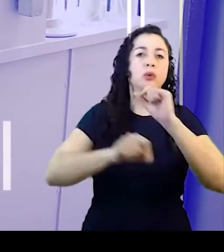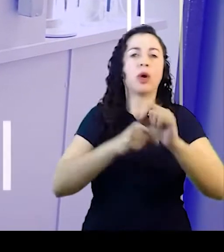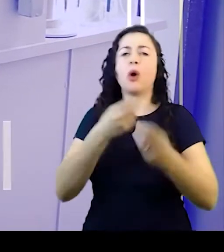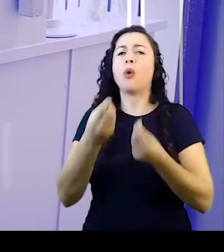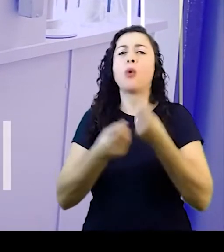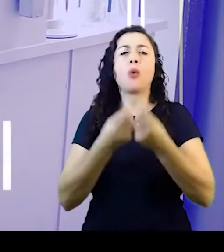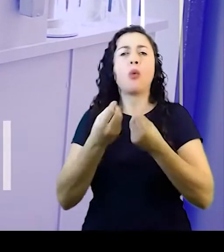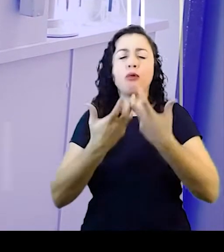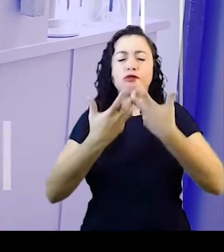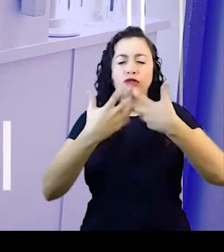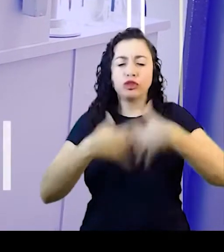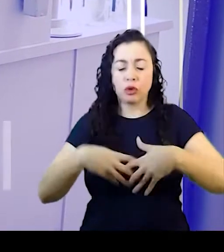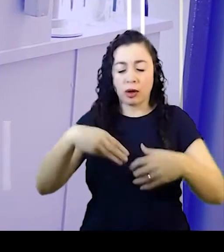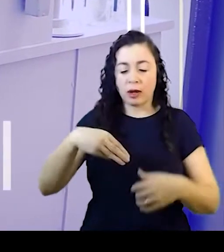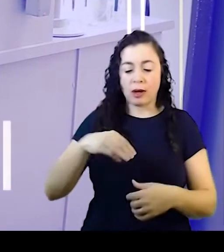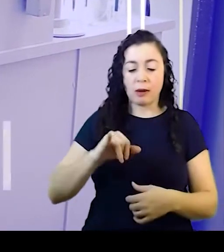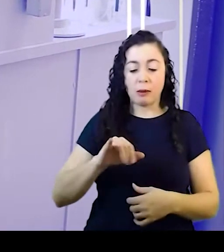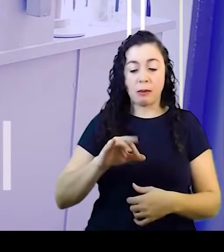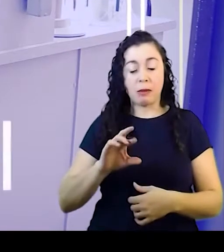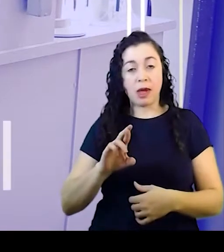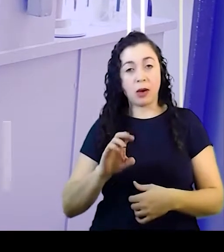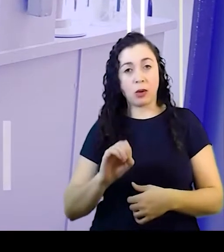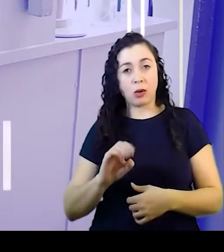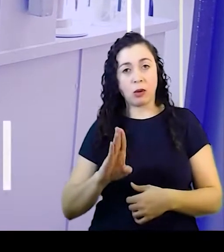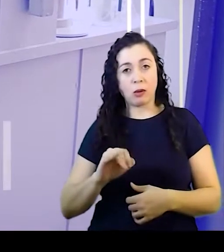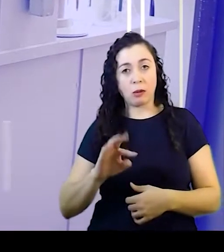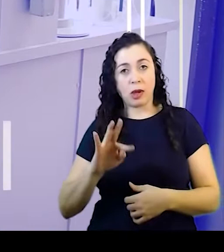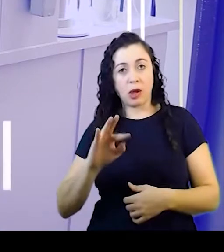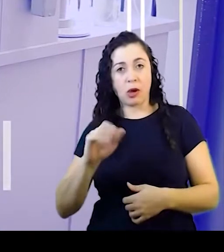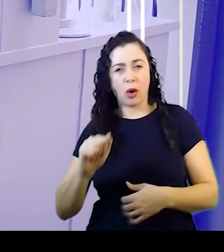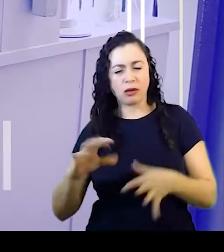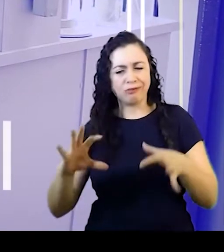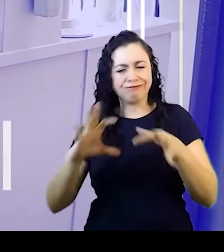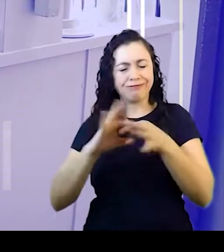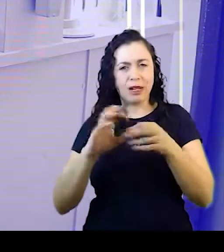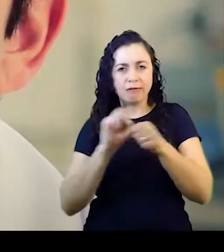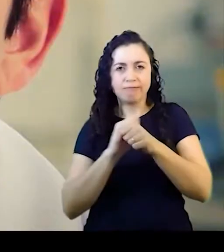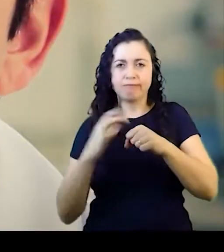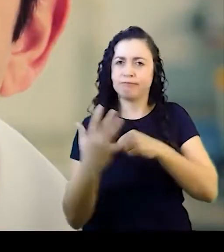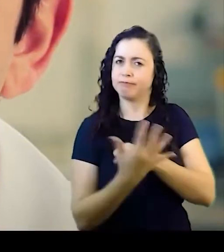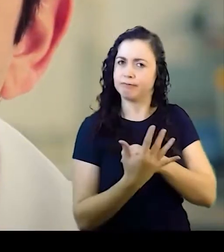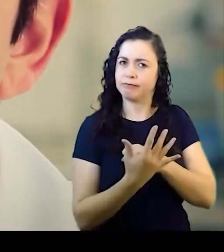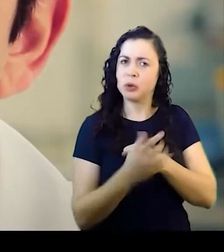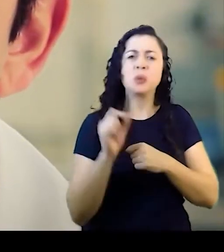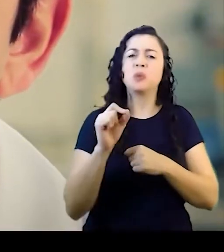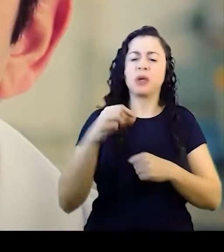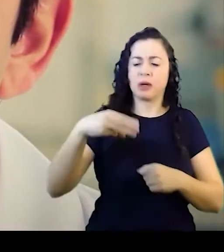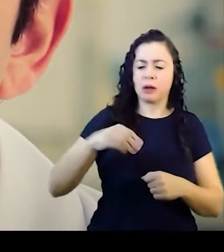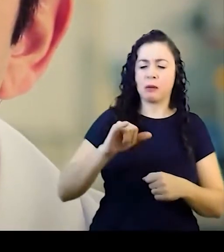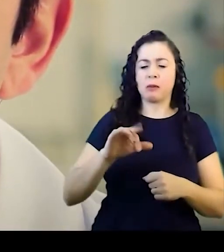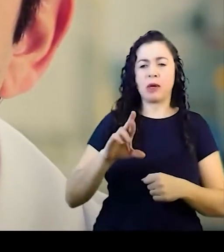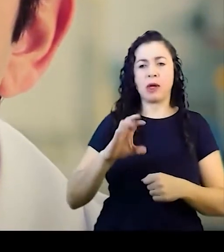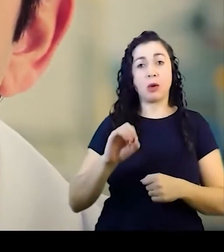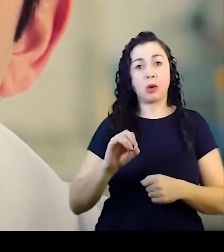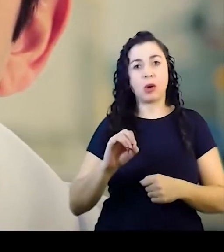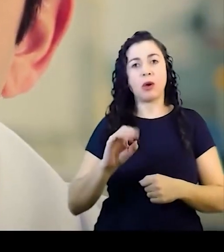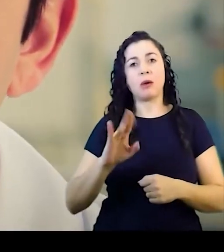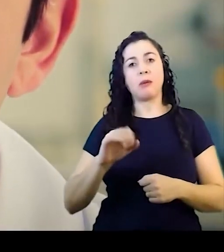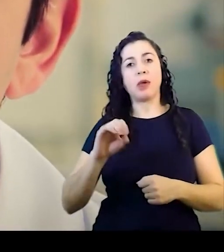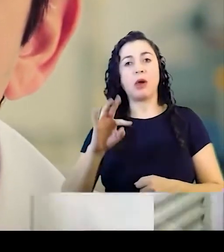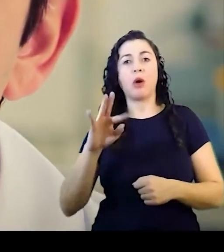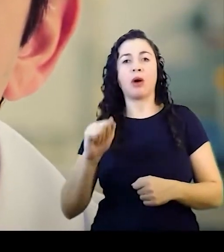pode interferir na infecção pelo vírus SARS-CoV-2. Então, o que é a microbiota? A microbiota é o